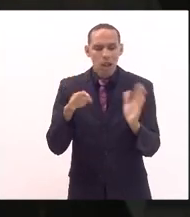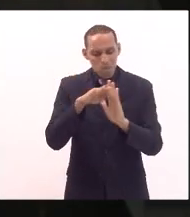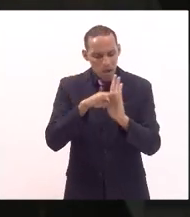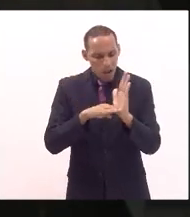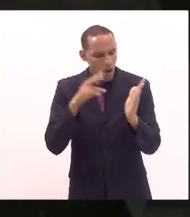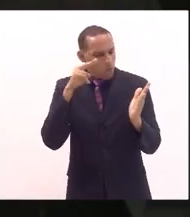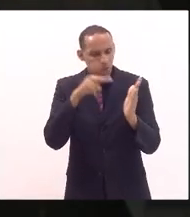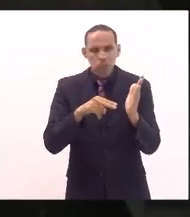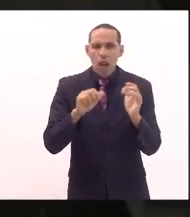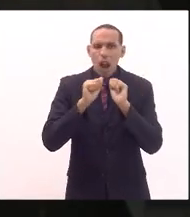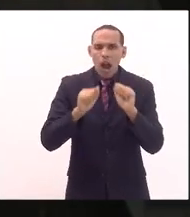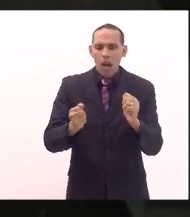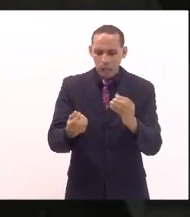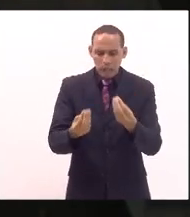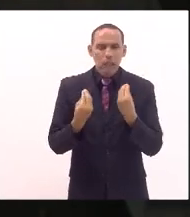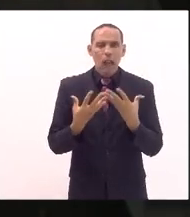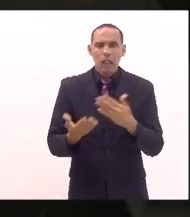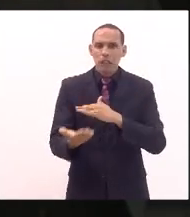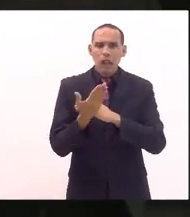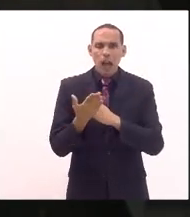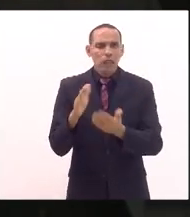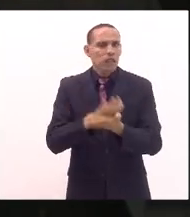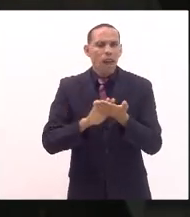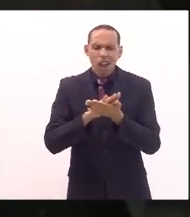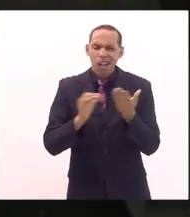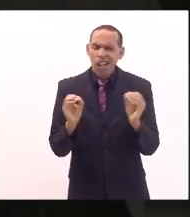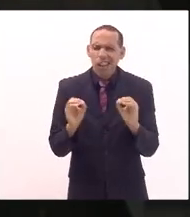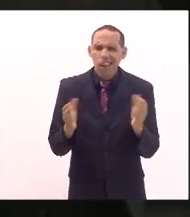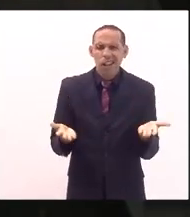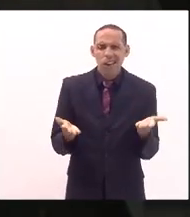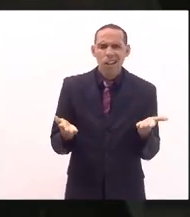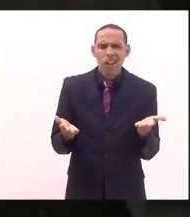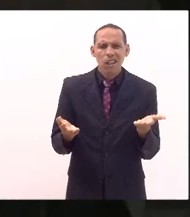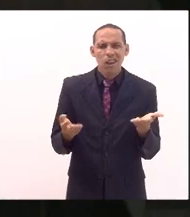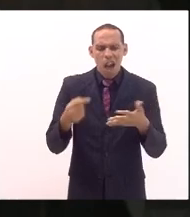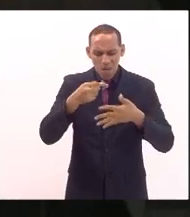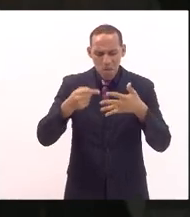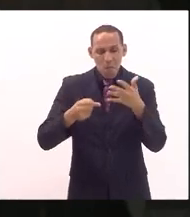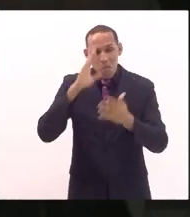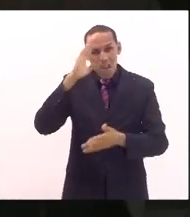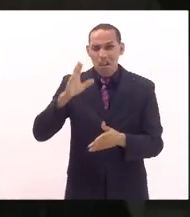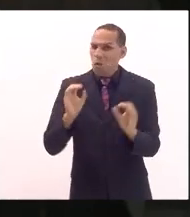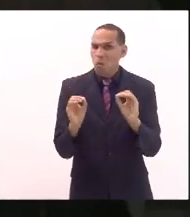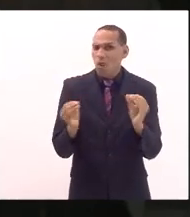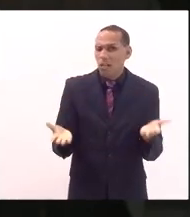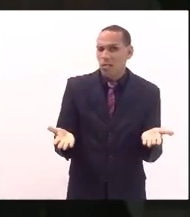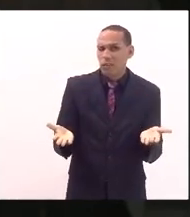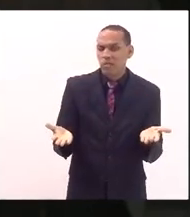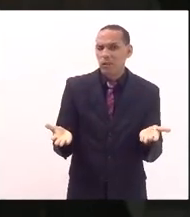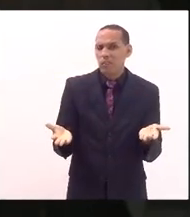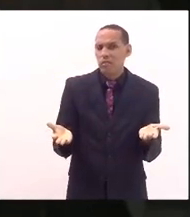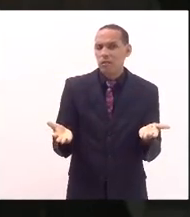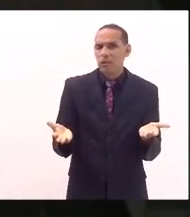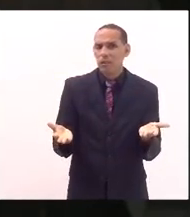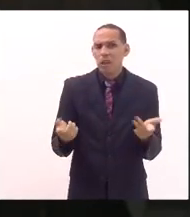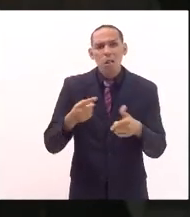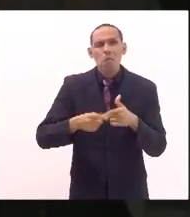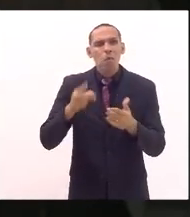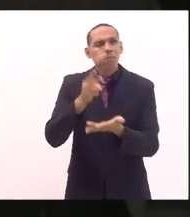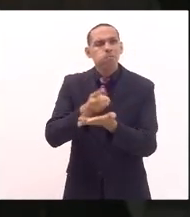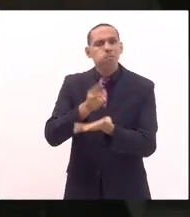pauta não foi assessorado não foi orientado não lhe deram as prioridade que os problemas